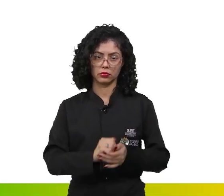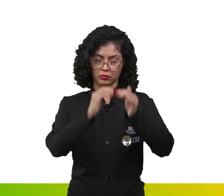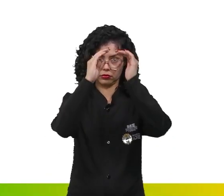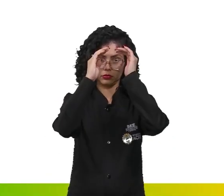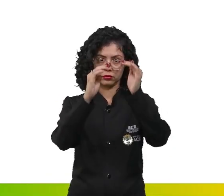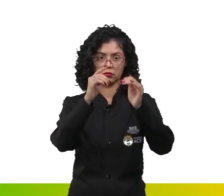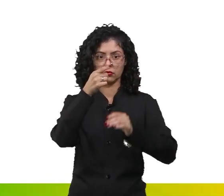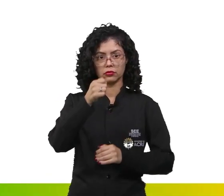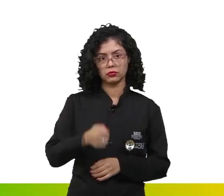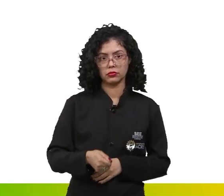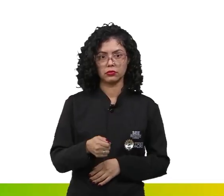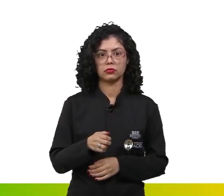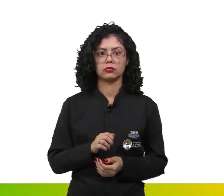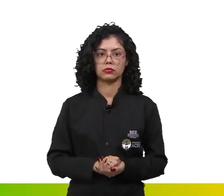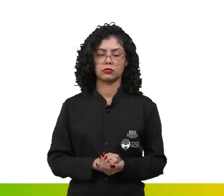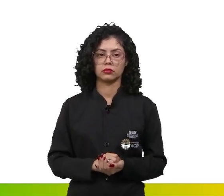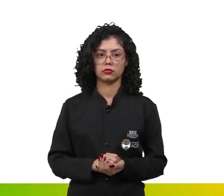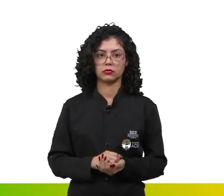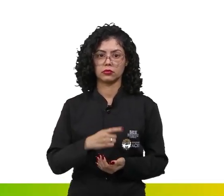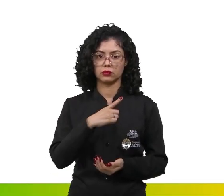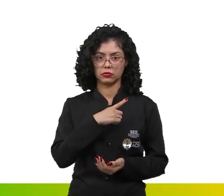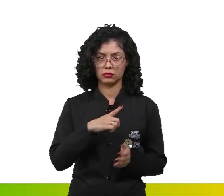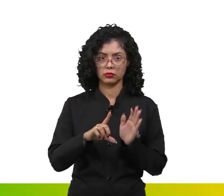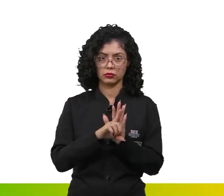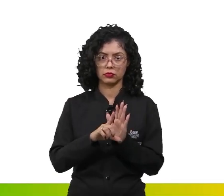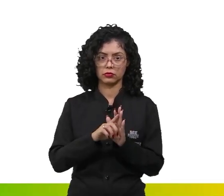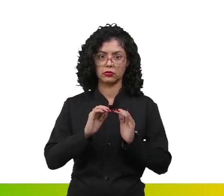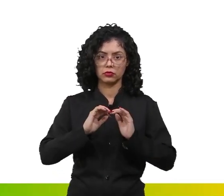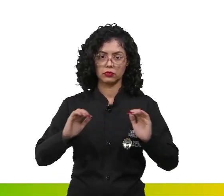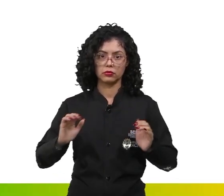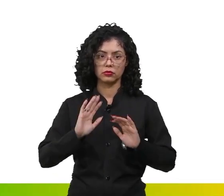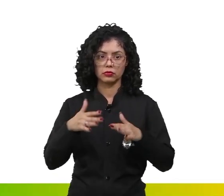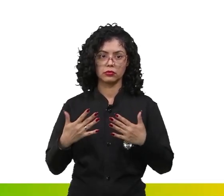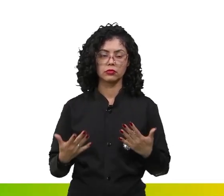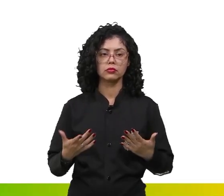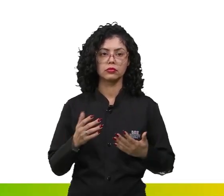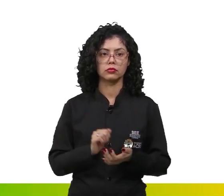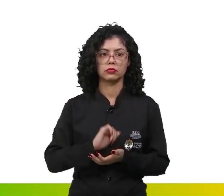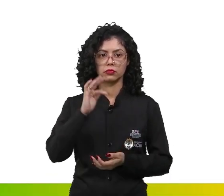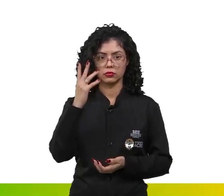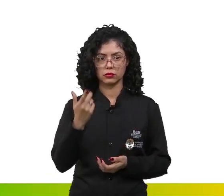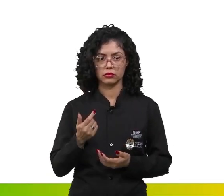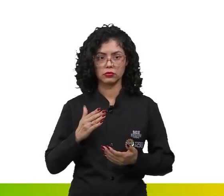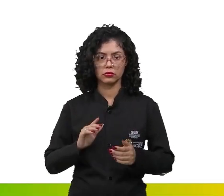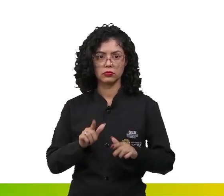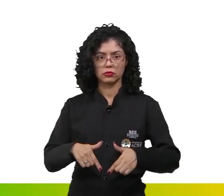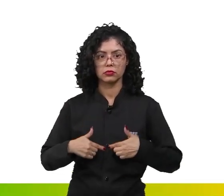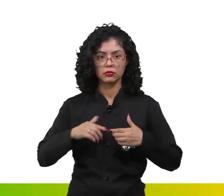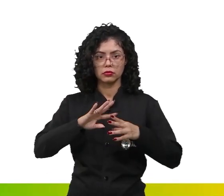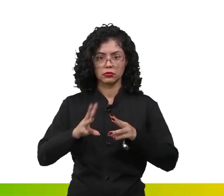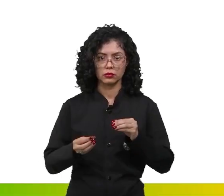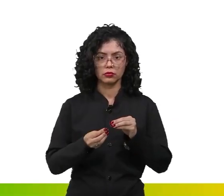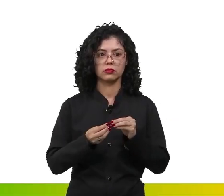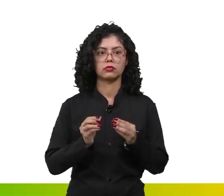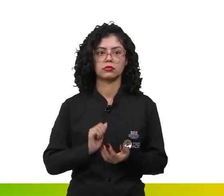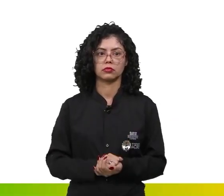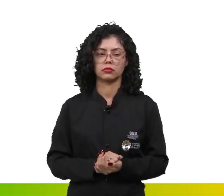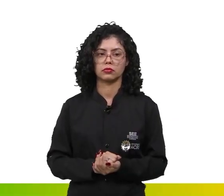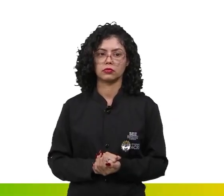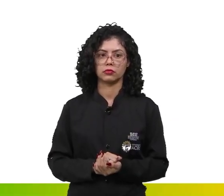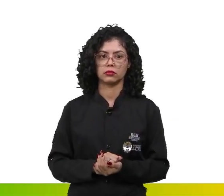negros, obedecer rigorosamente às leis separatistas. Em qual país da África